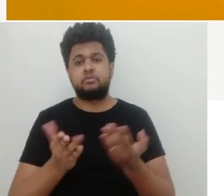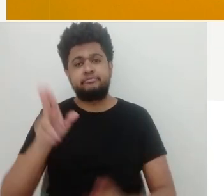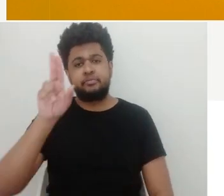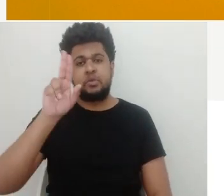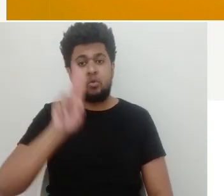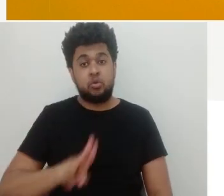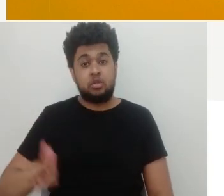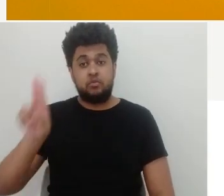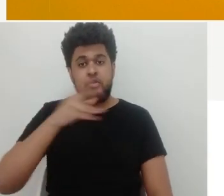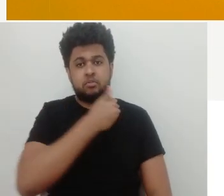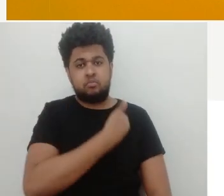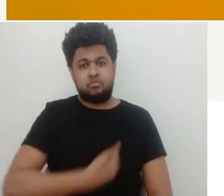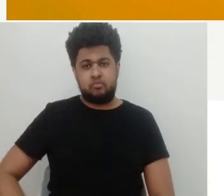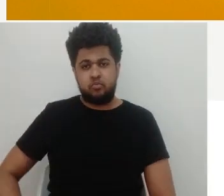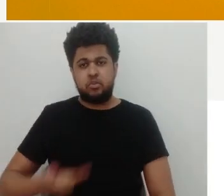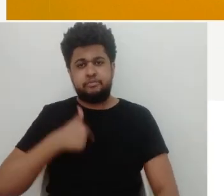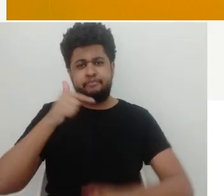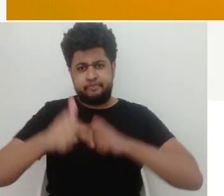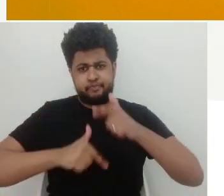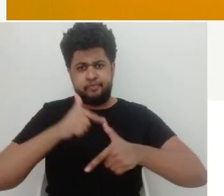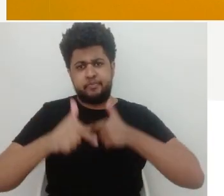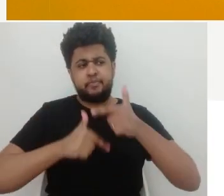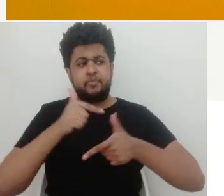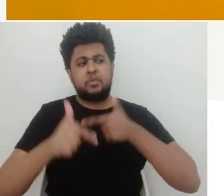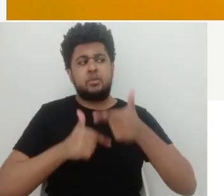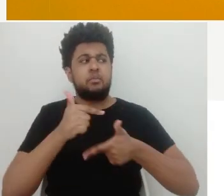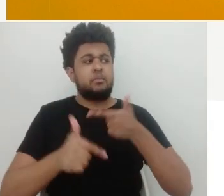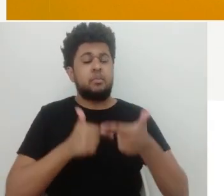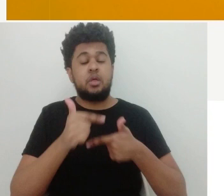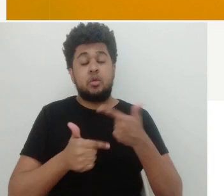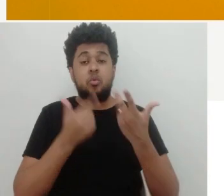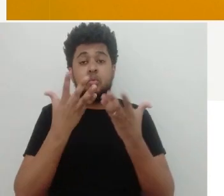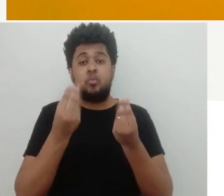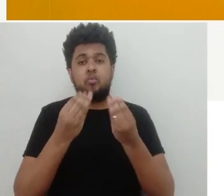trabalho, como muitos lugares, se encontra